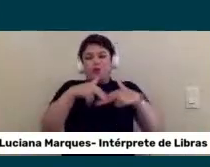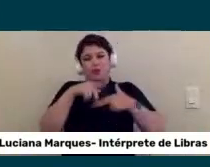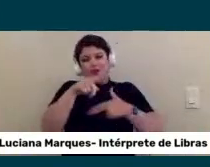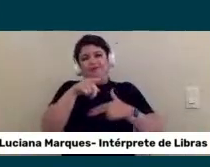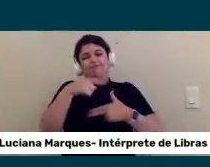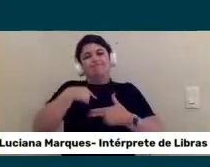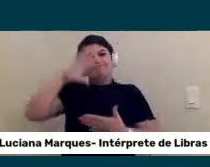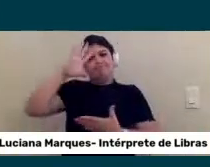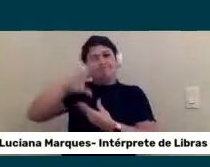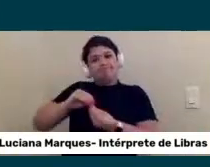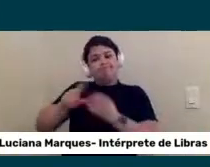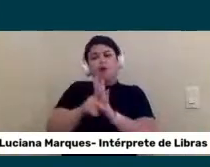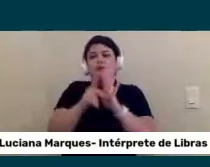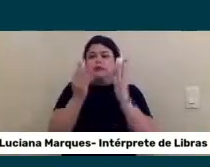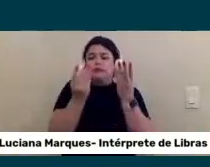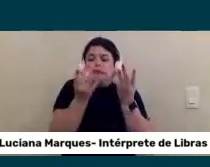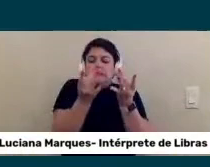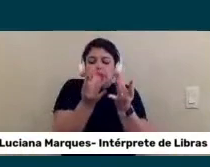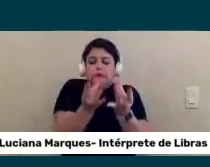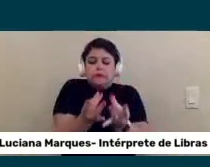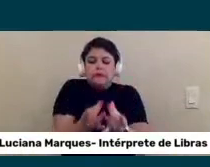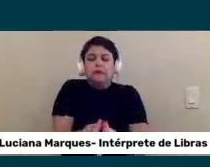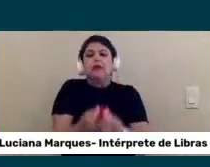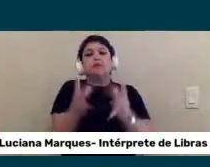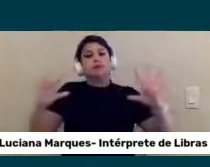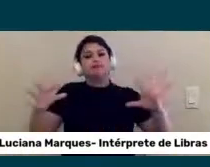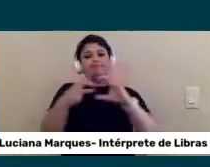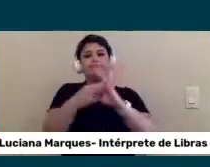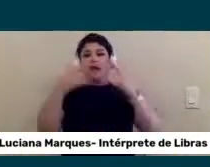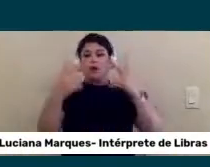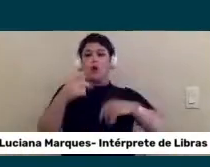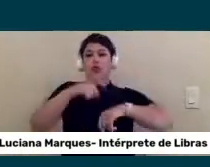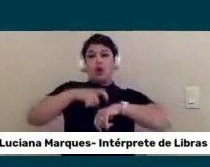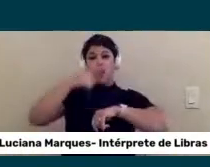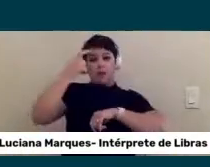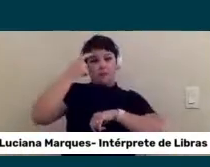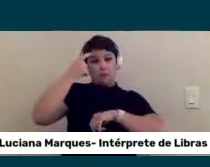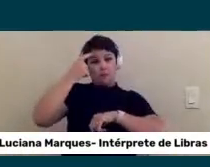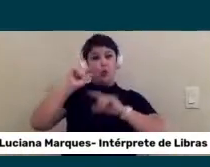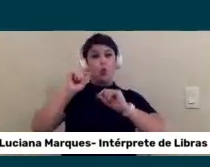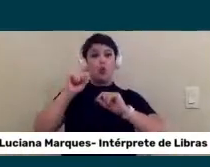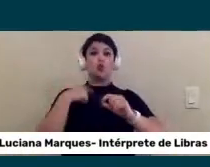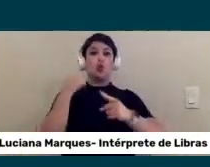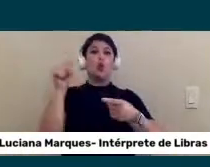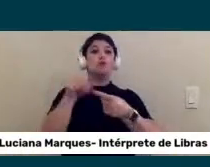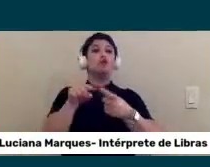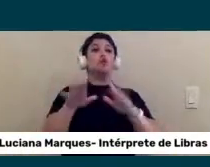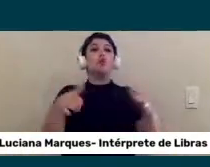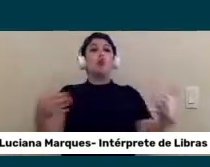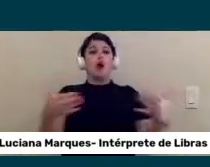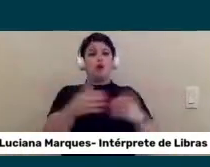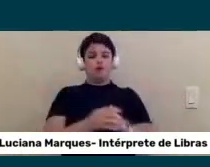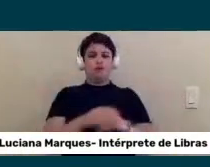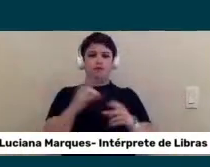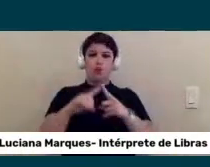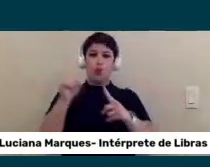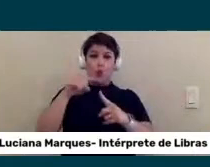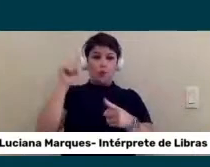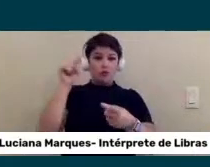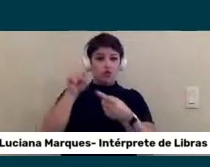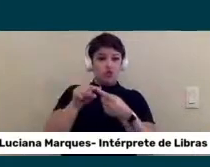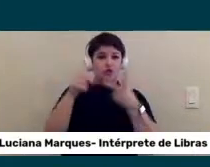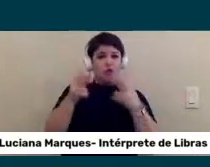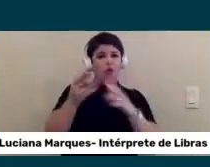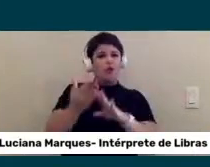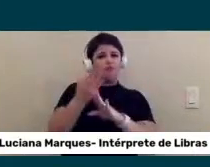refinamento precisa ser muito bem alinhado na ideação de qual é o nosso objetivo. O objetivo, porque a gente passou por um caso desse,